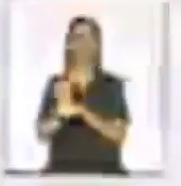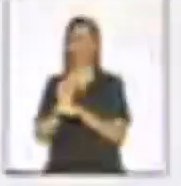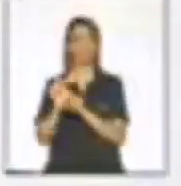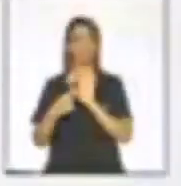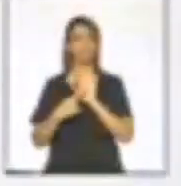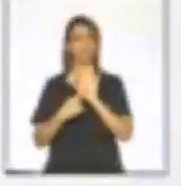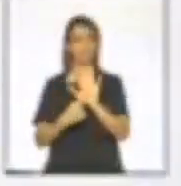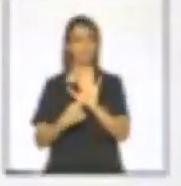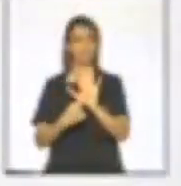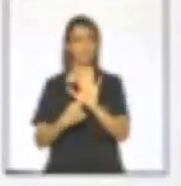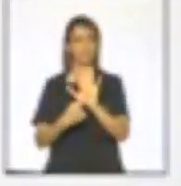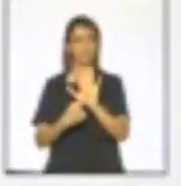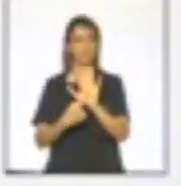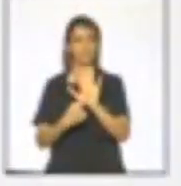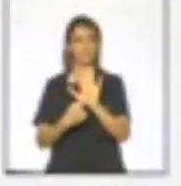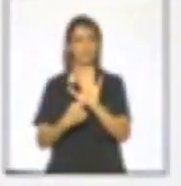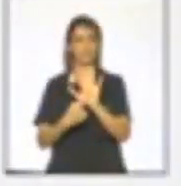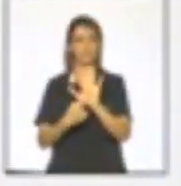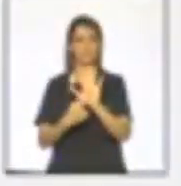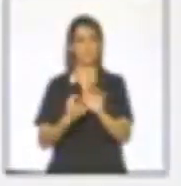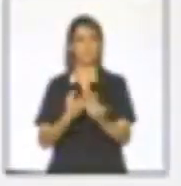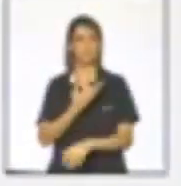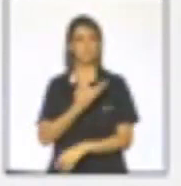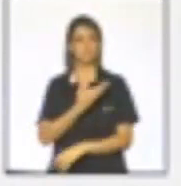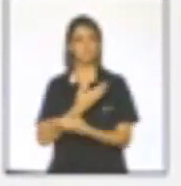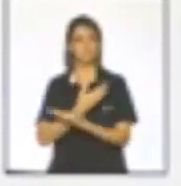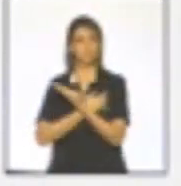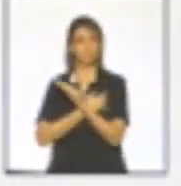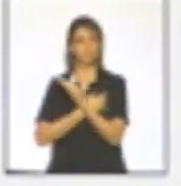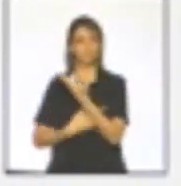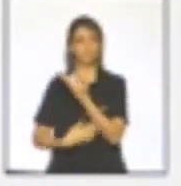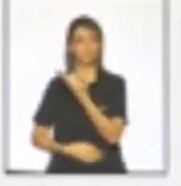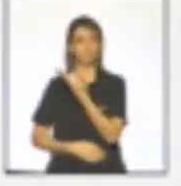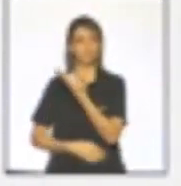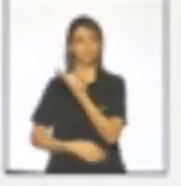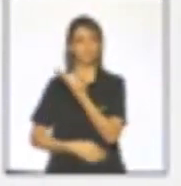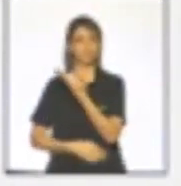aqui, ó. O que que vai ter? Vai ter